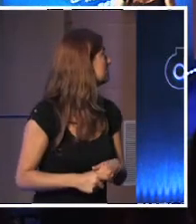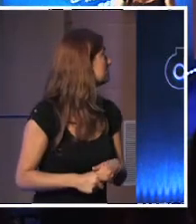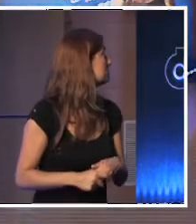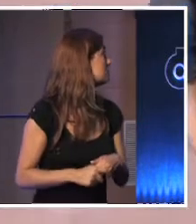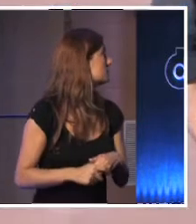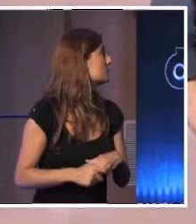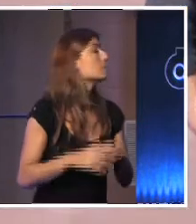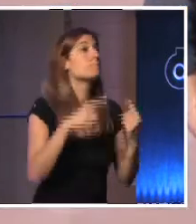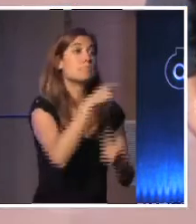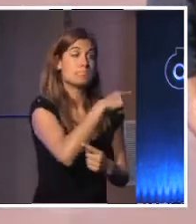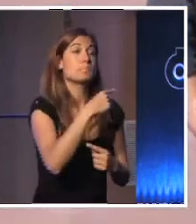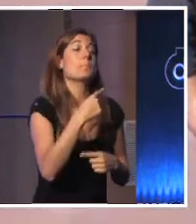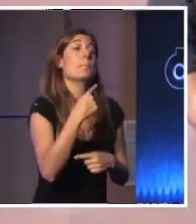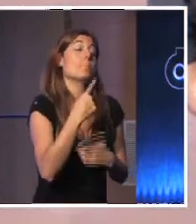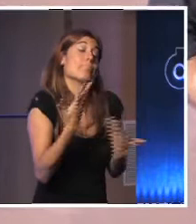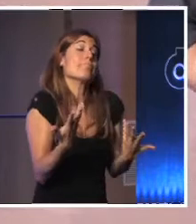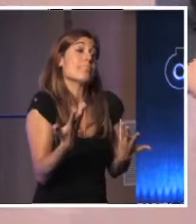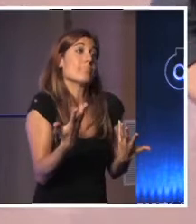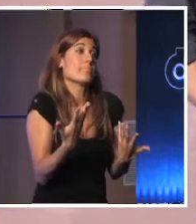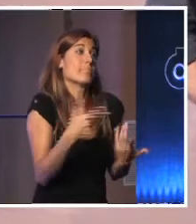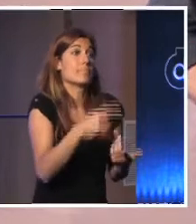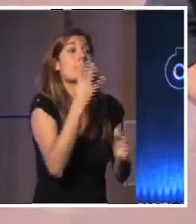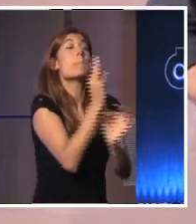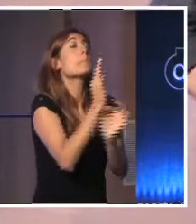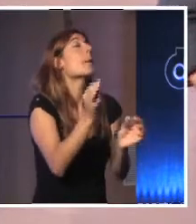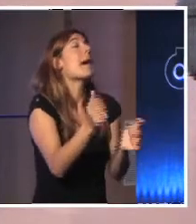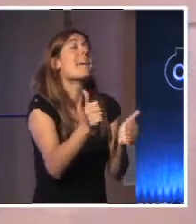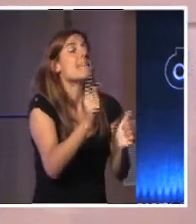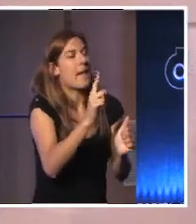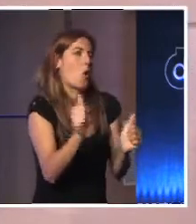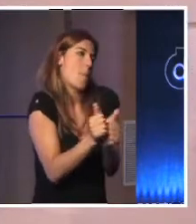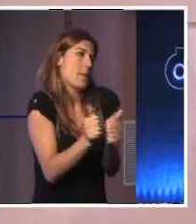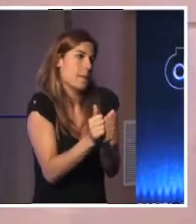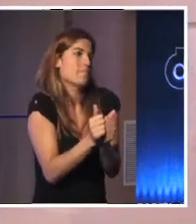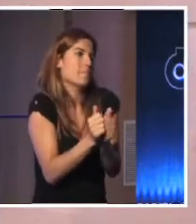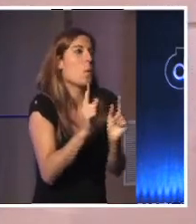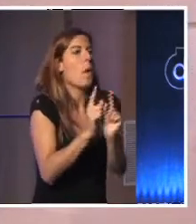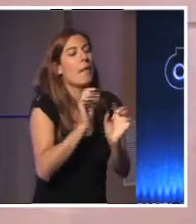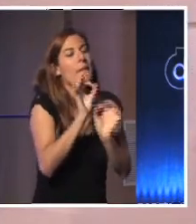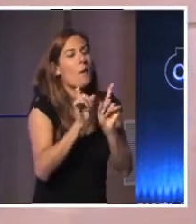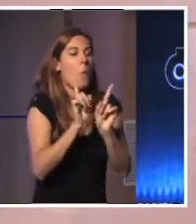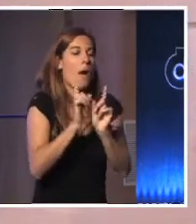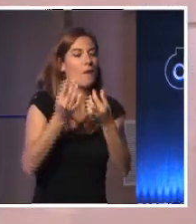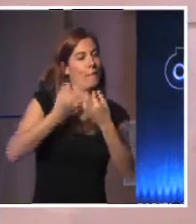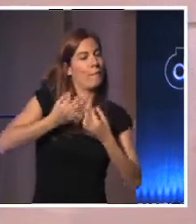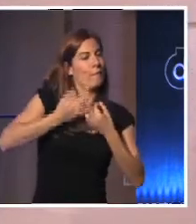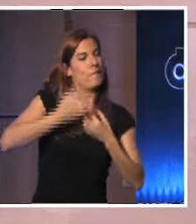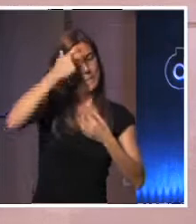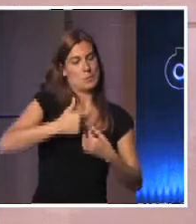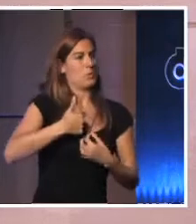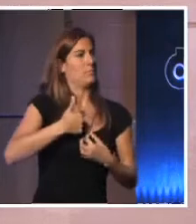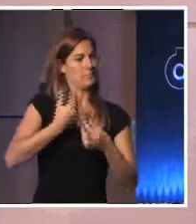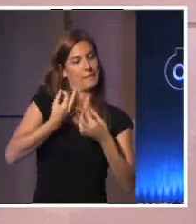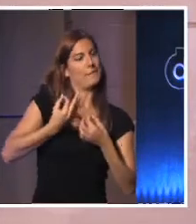Es, além de todo, una excelente compañía. Una terapia también para la persona. Sobre